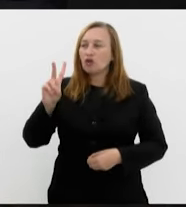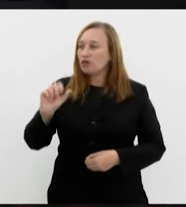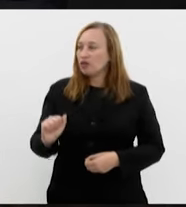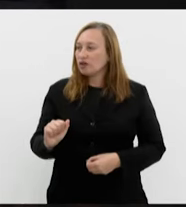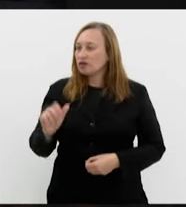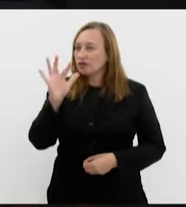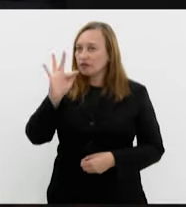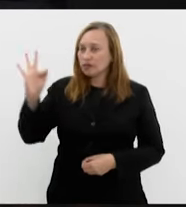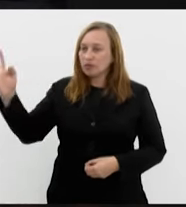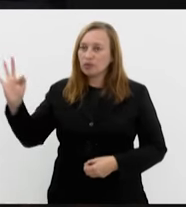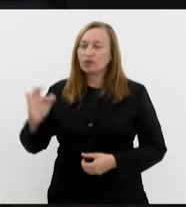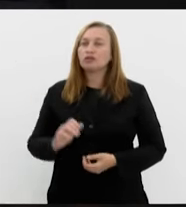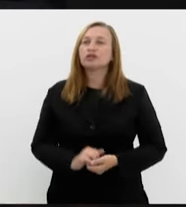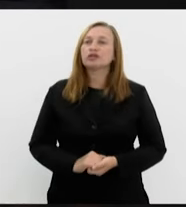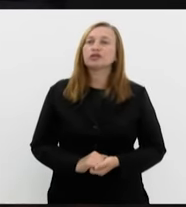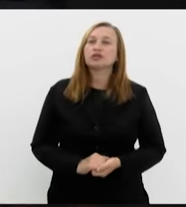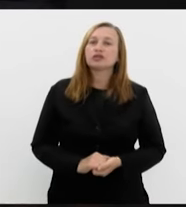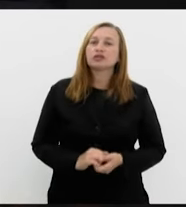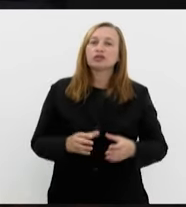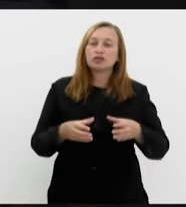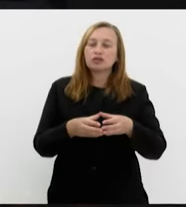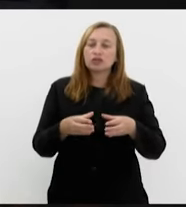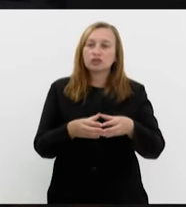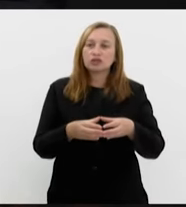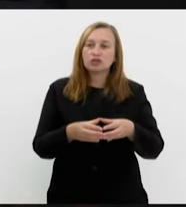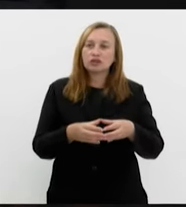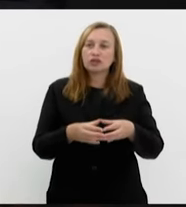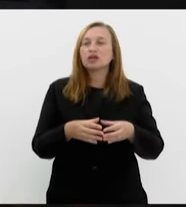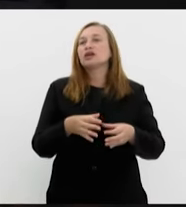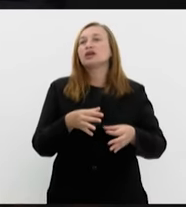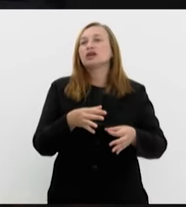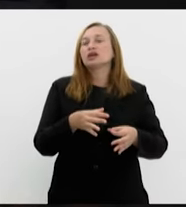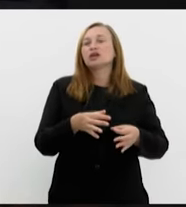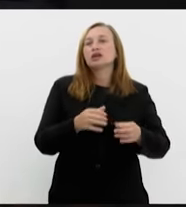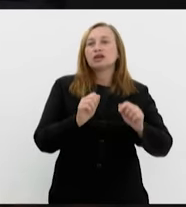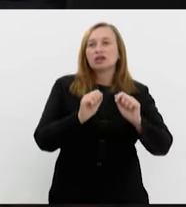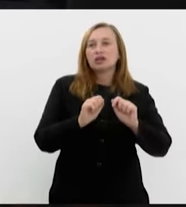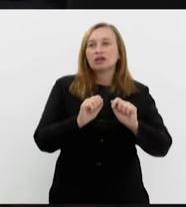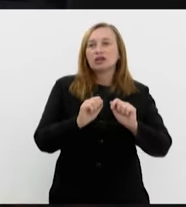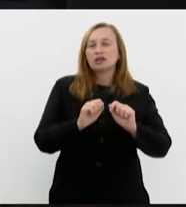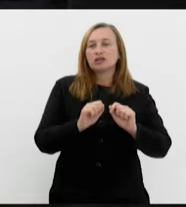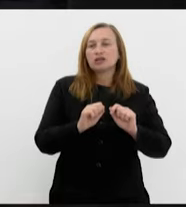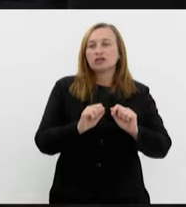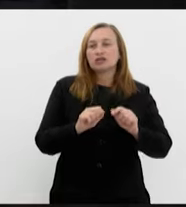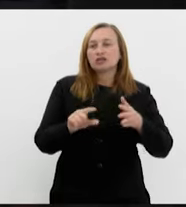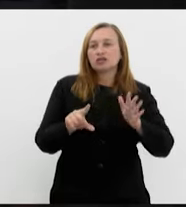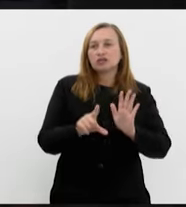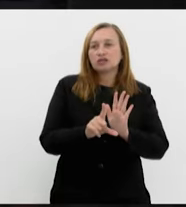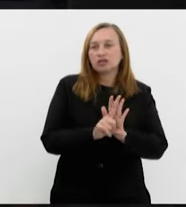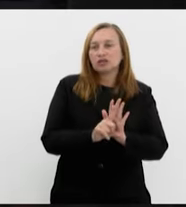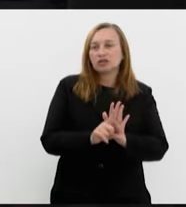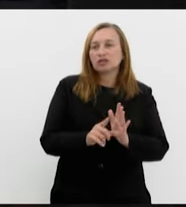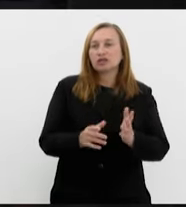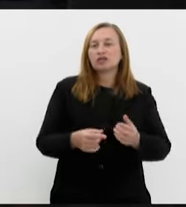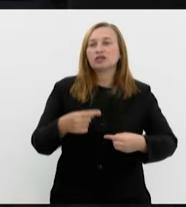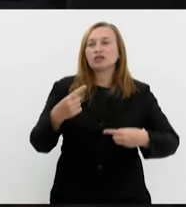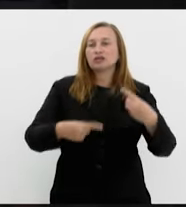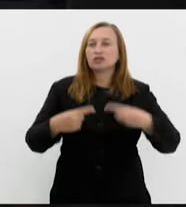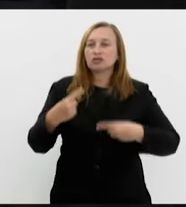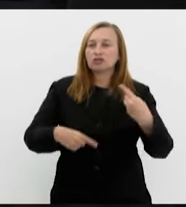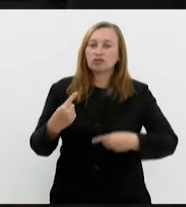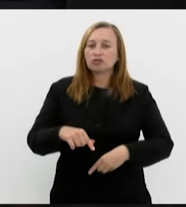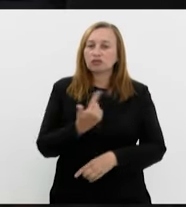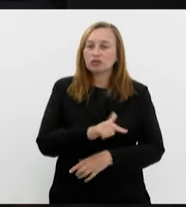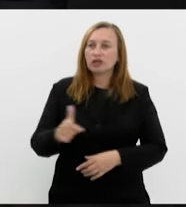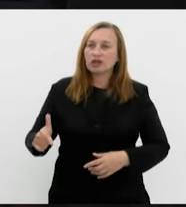de Indicações Legislativas favorável, relator Felipe Soares. Em discussão, não havendo quem queira discutir,